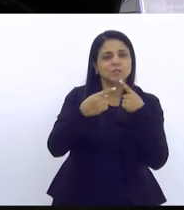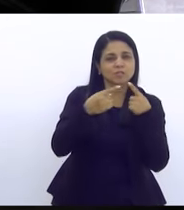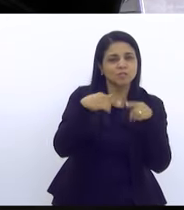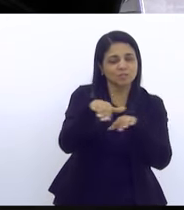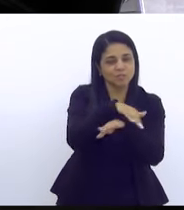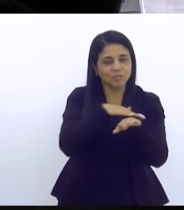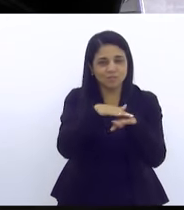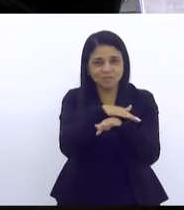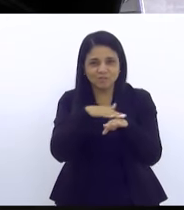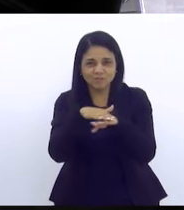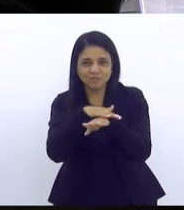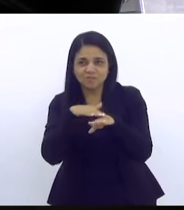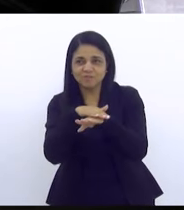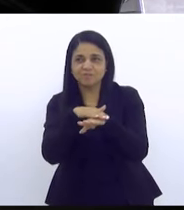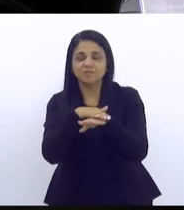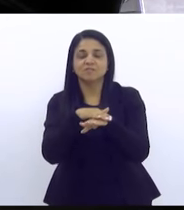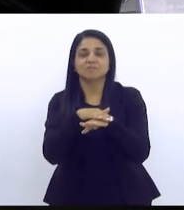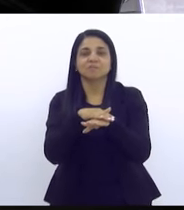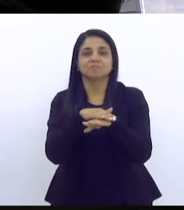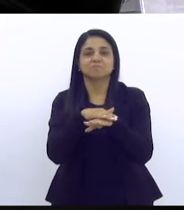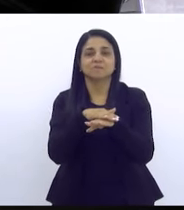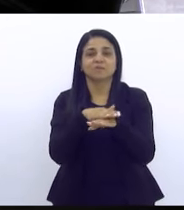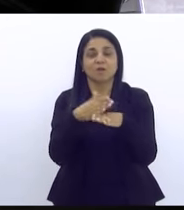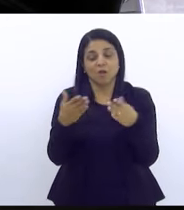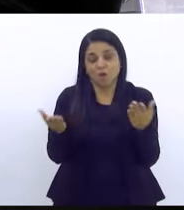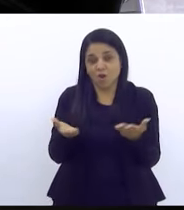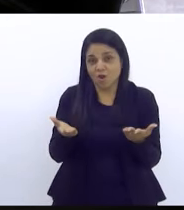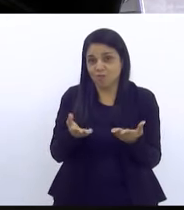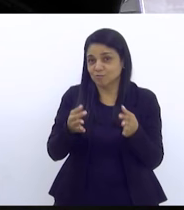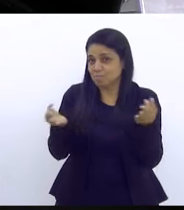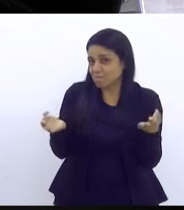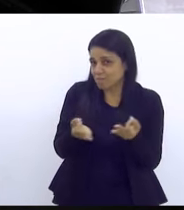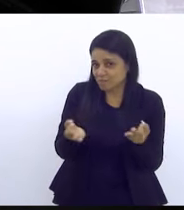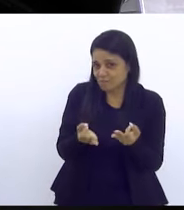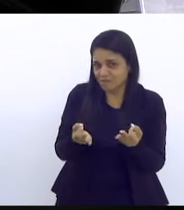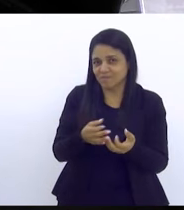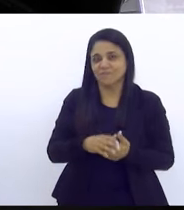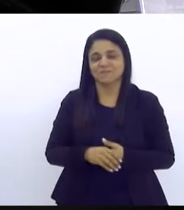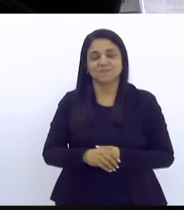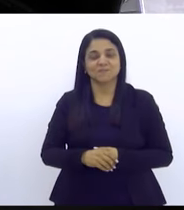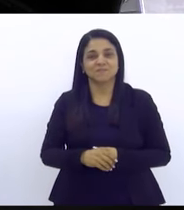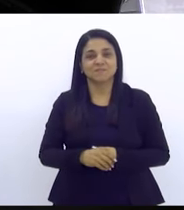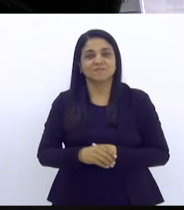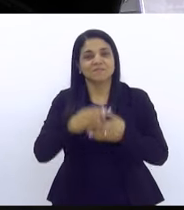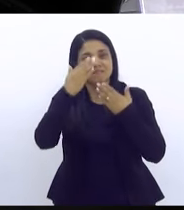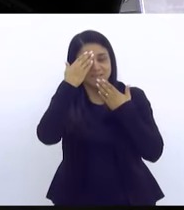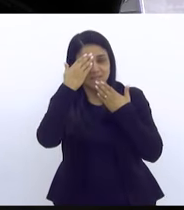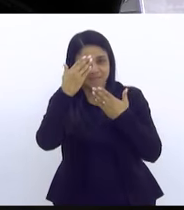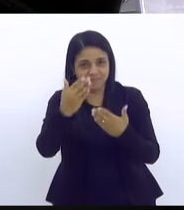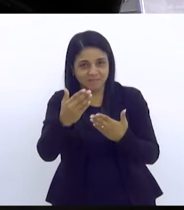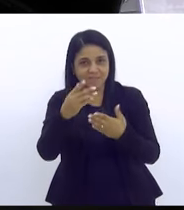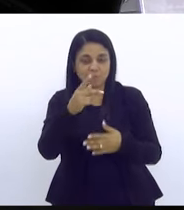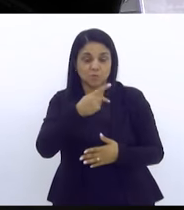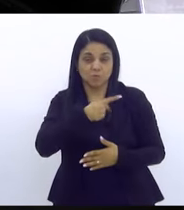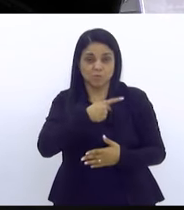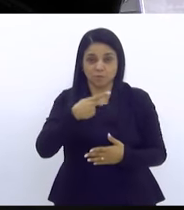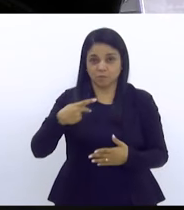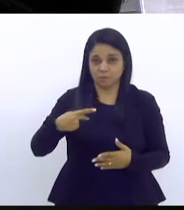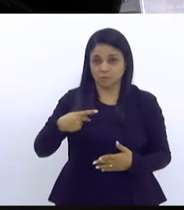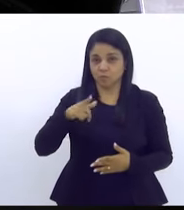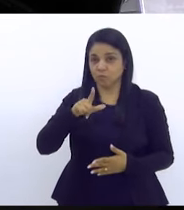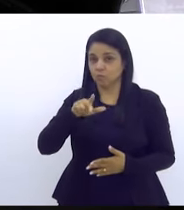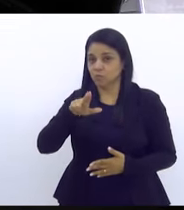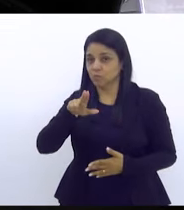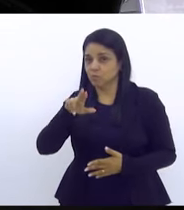tudo hoje que estivesse acontecendo, como está tudo direitinho. Agradeço ao meu pastor Luiz Santos por